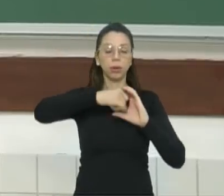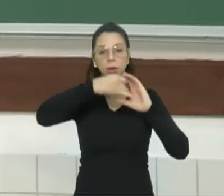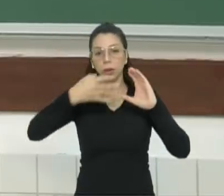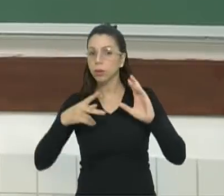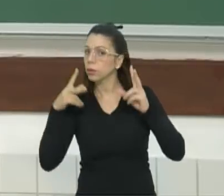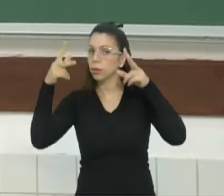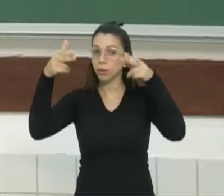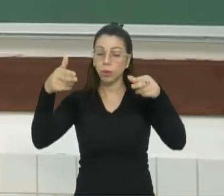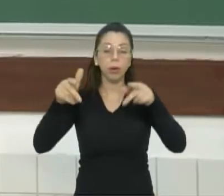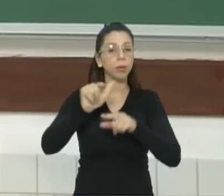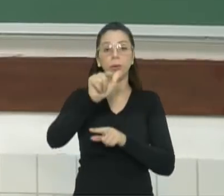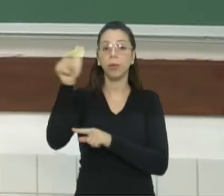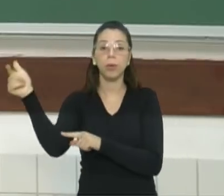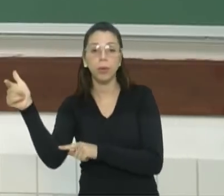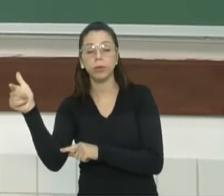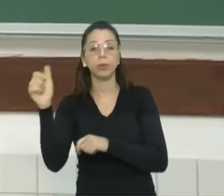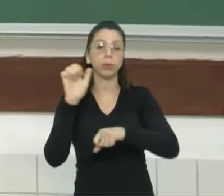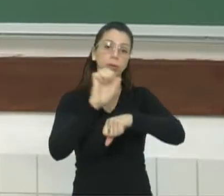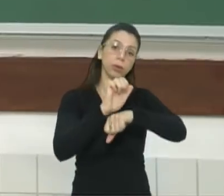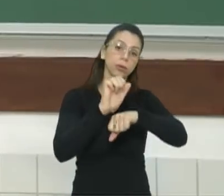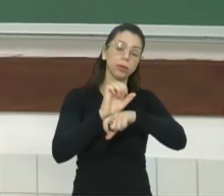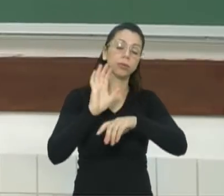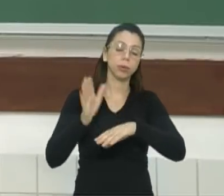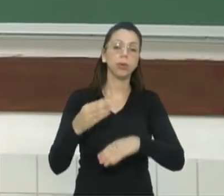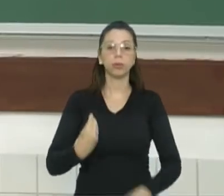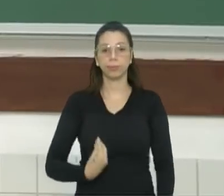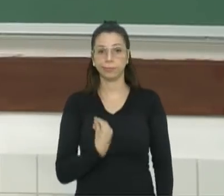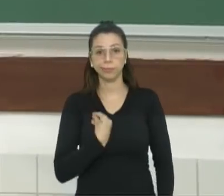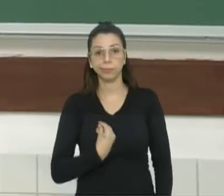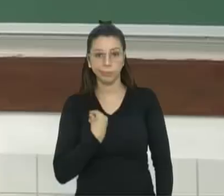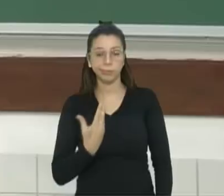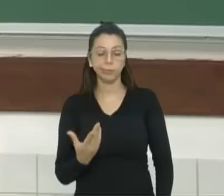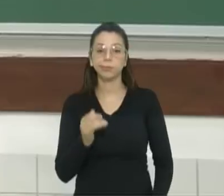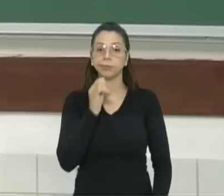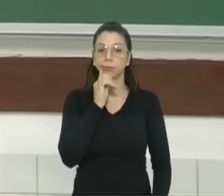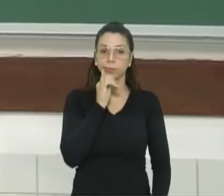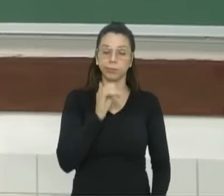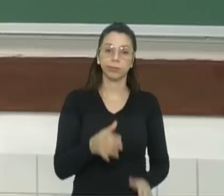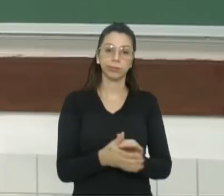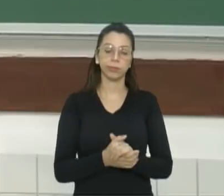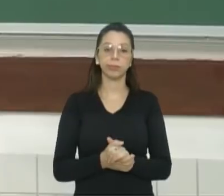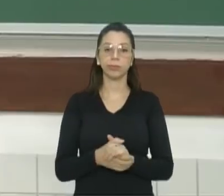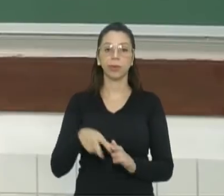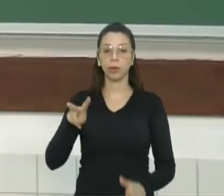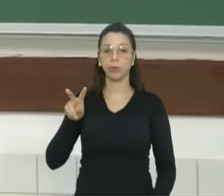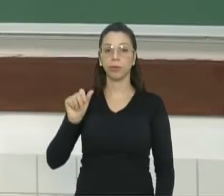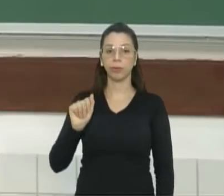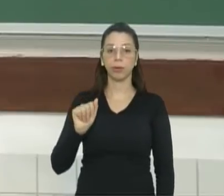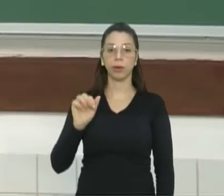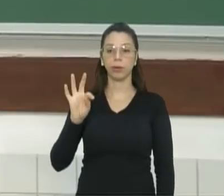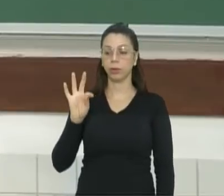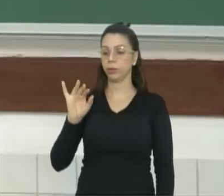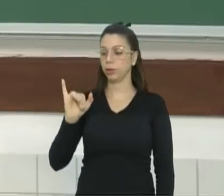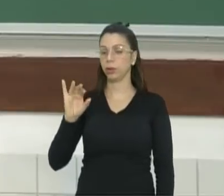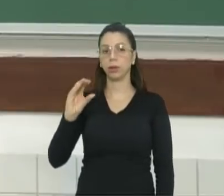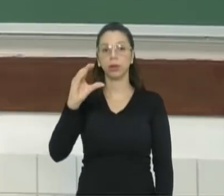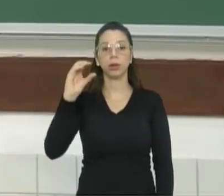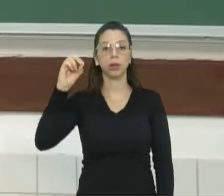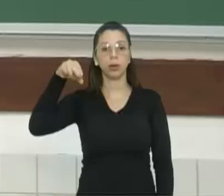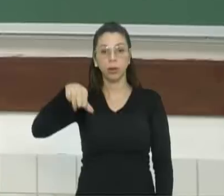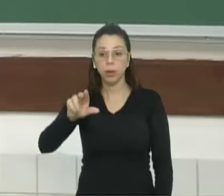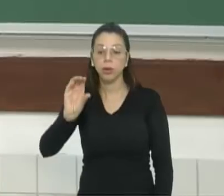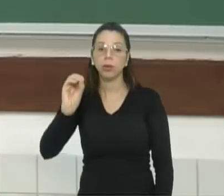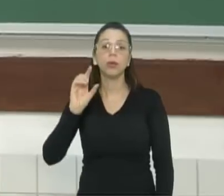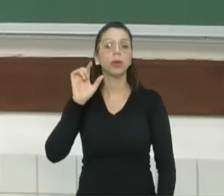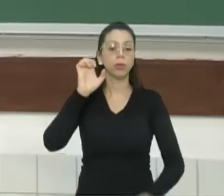pensar aí em outros tantos estados que já existiram e até que existem. Por exemplo, o Estado do Vaticano é um Estado teocrático. Muitos não sabem,